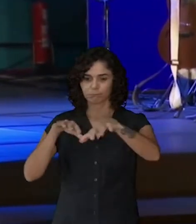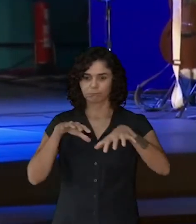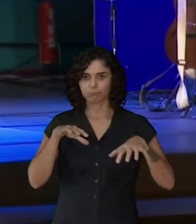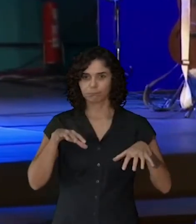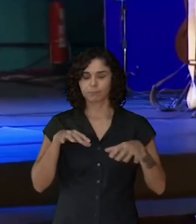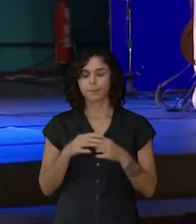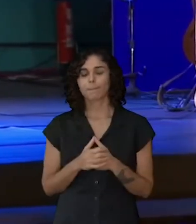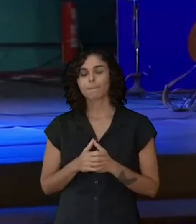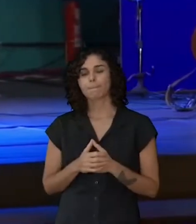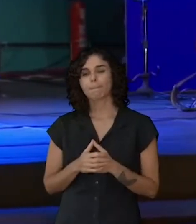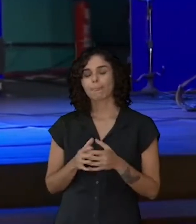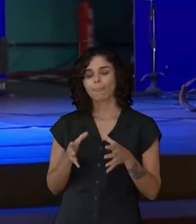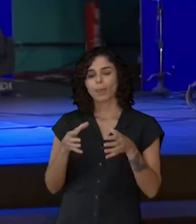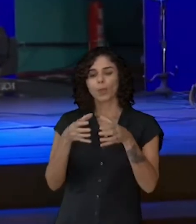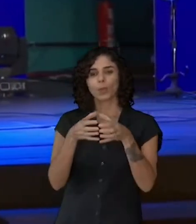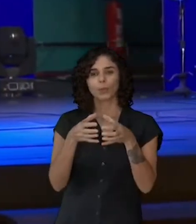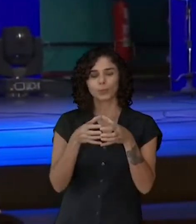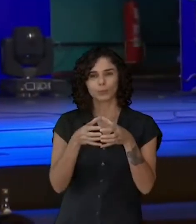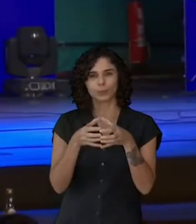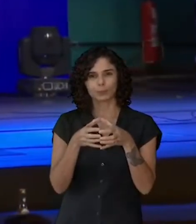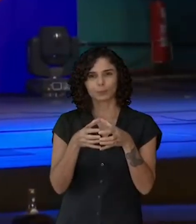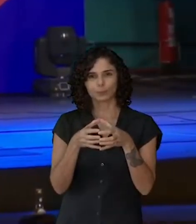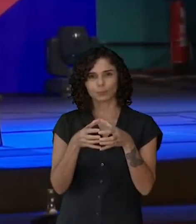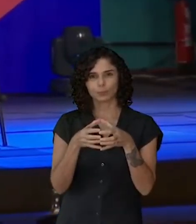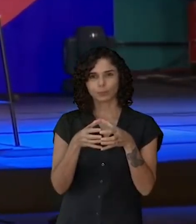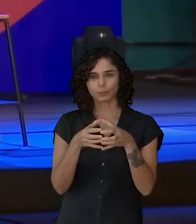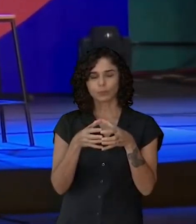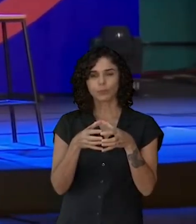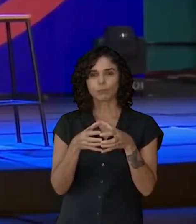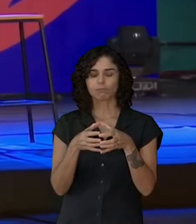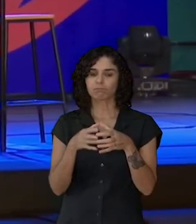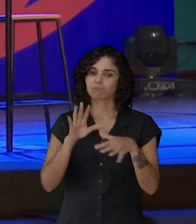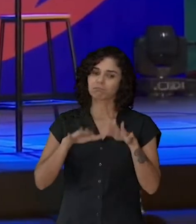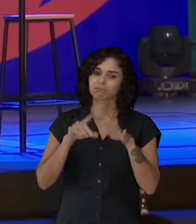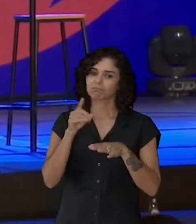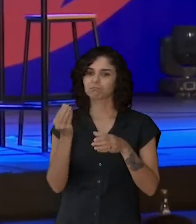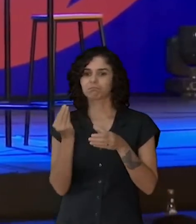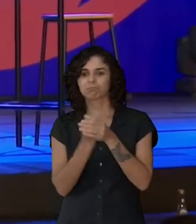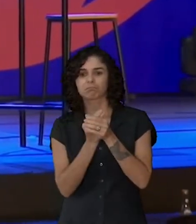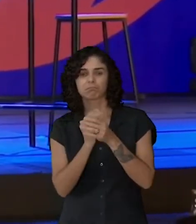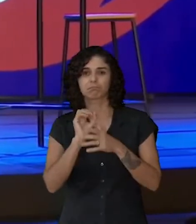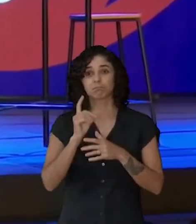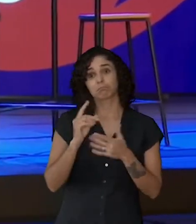O grupo daqueles, talvez você esteja, talvez não,